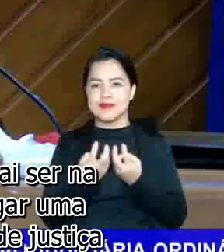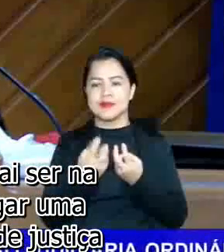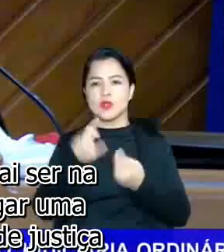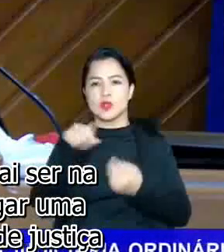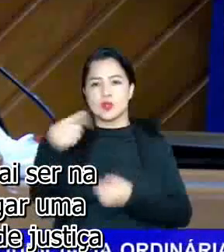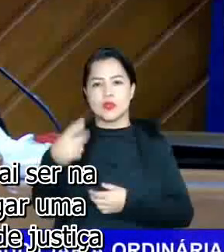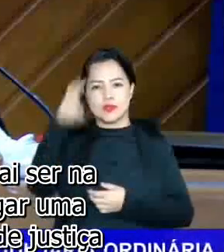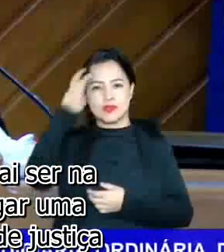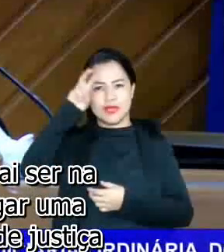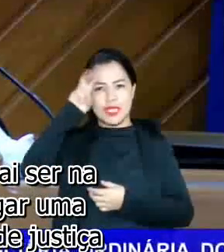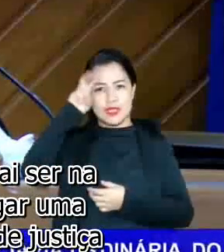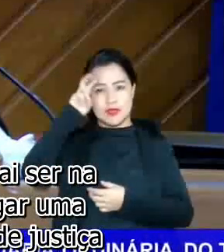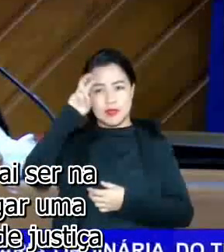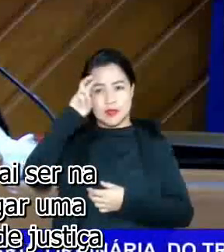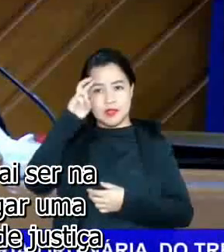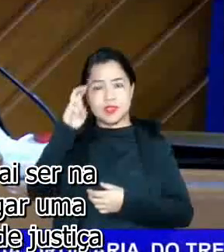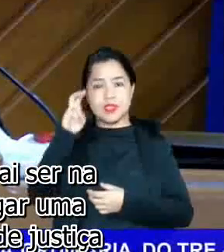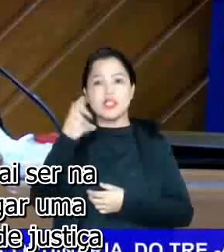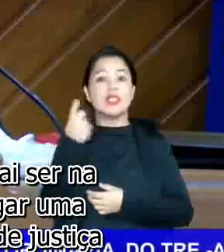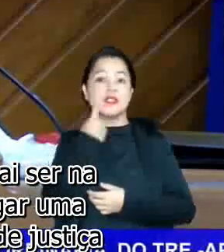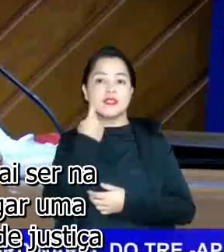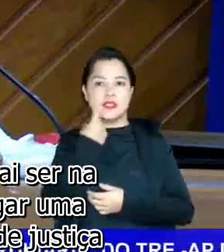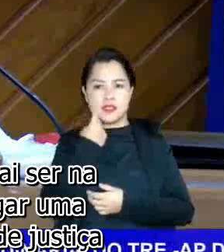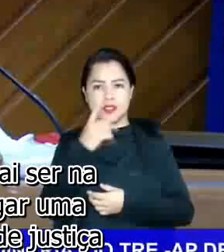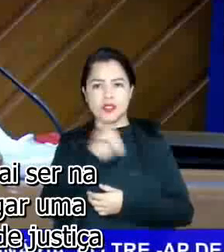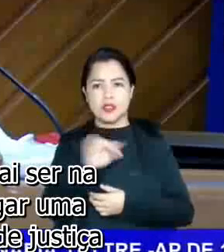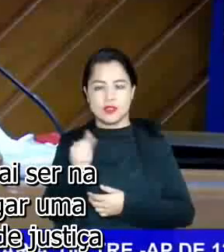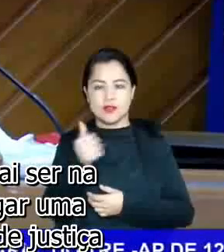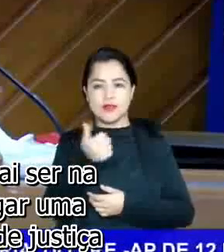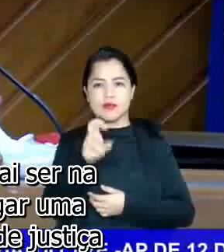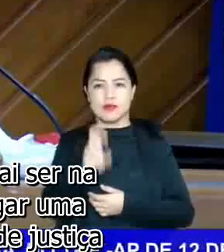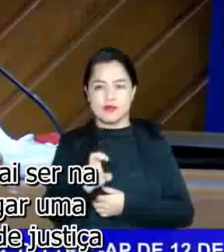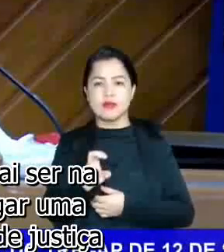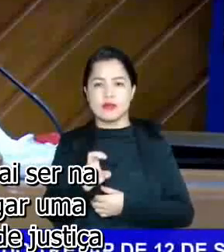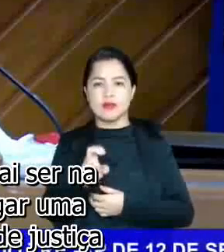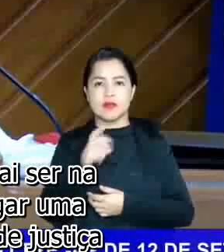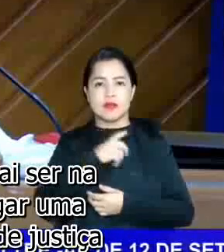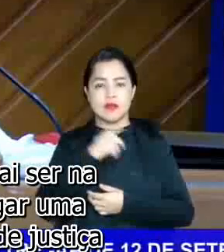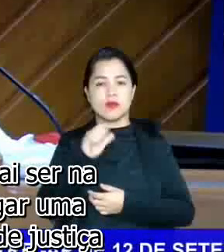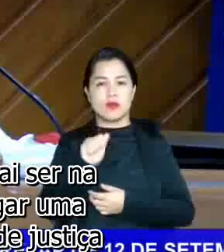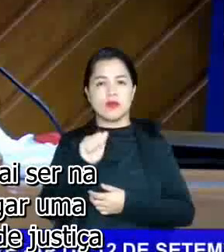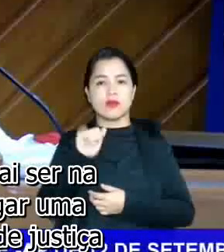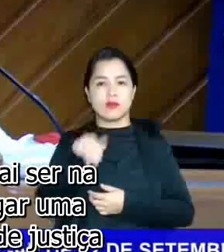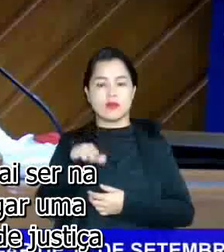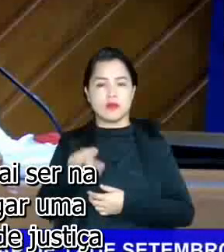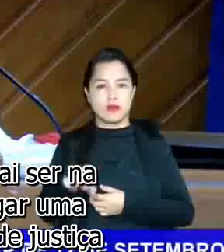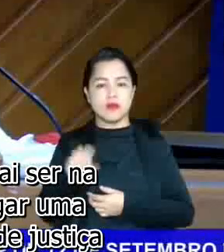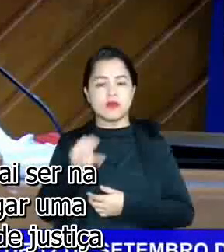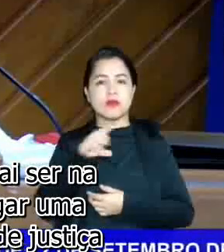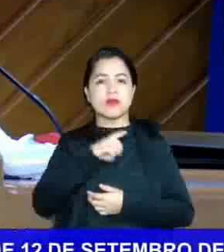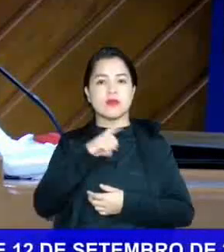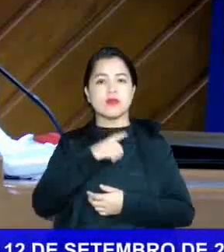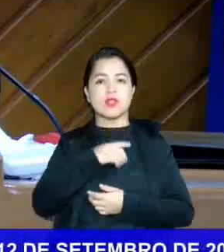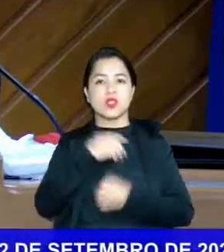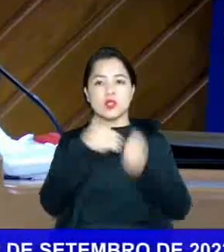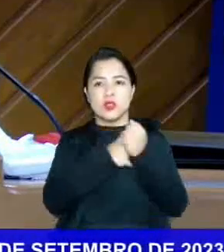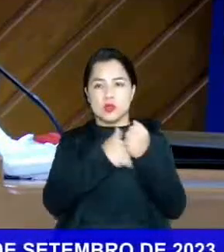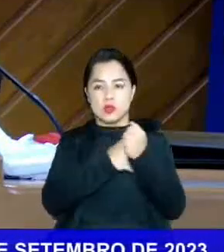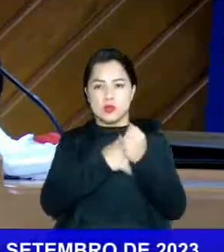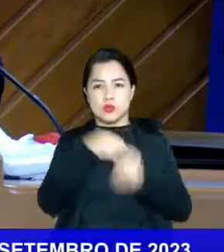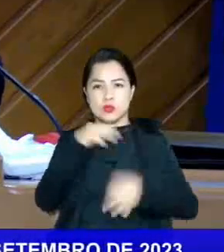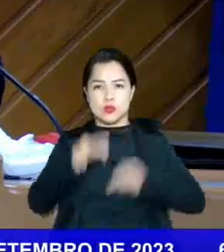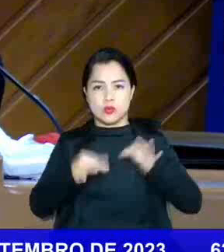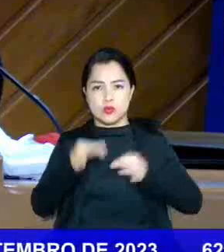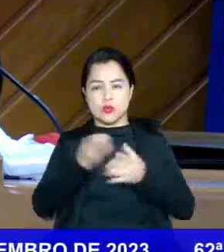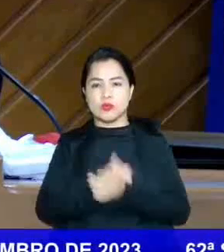ser na sexta-feira agora, dia 15. Nós vamos julgar uma AIME, tá certo? É uma AIME que está em segredo de justiça.